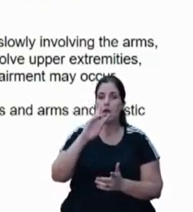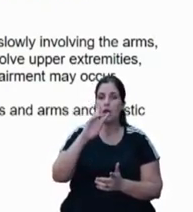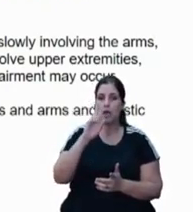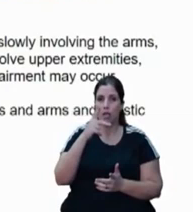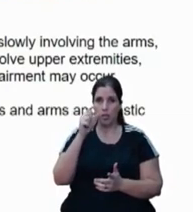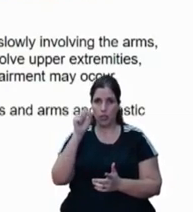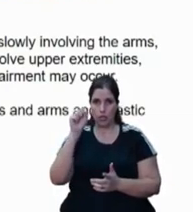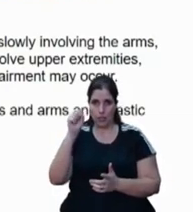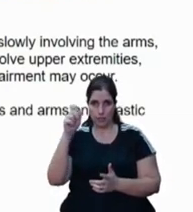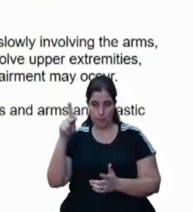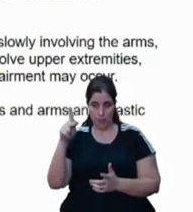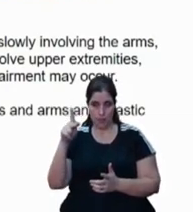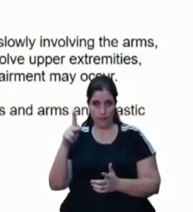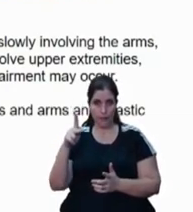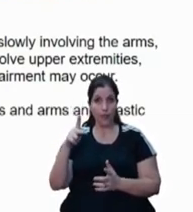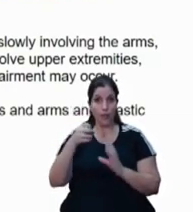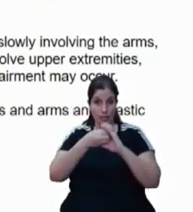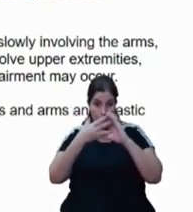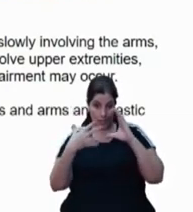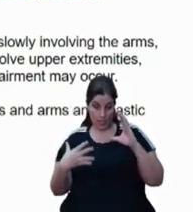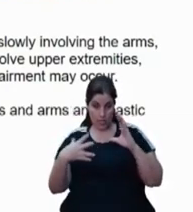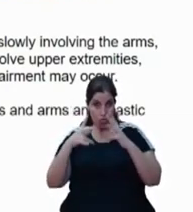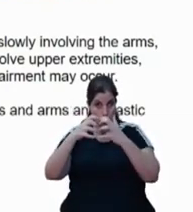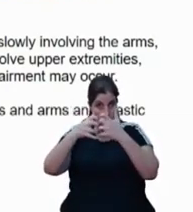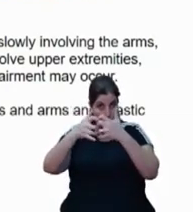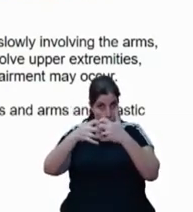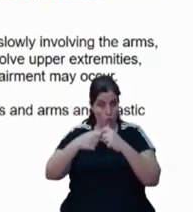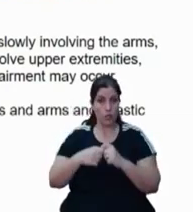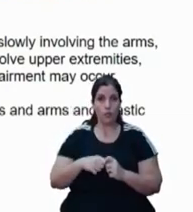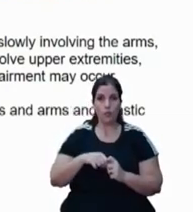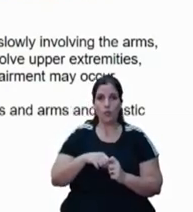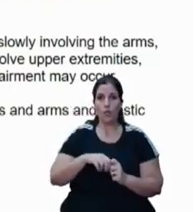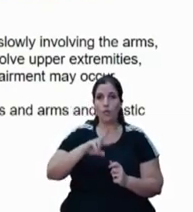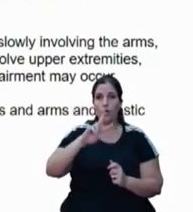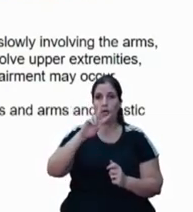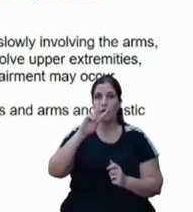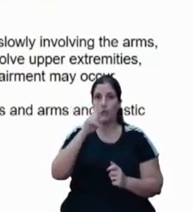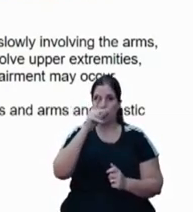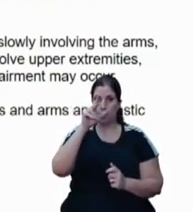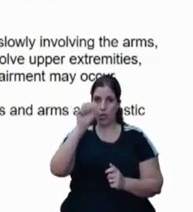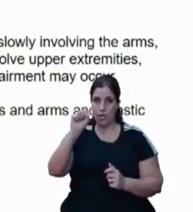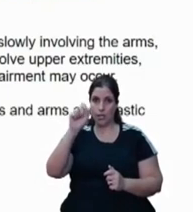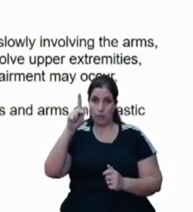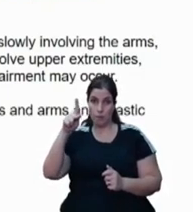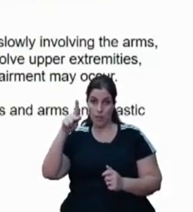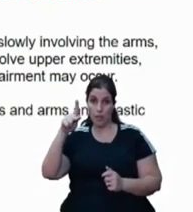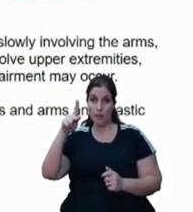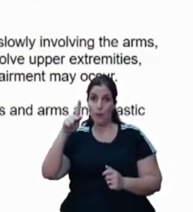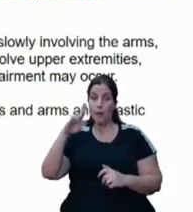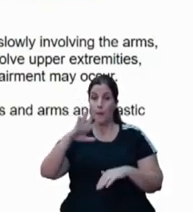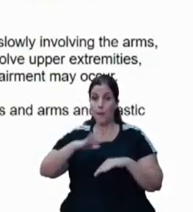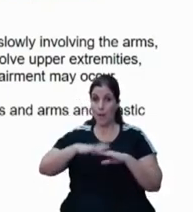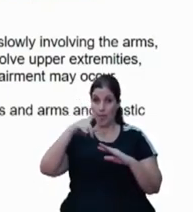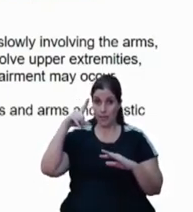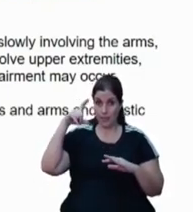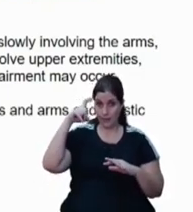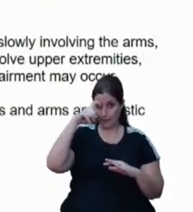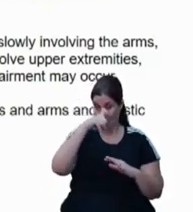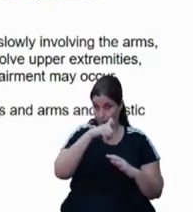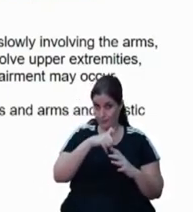com essas características neurológicas adicionais, são chamadas de HSP complicada. Em contraste,